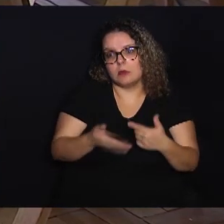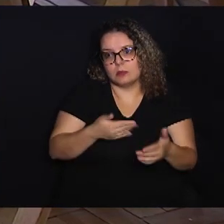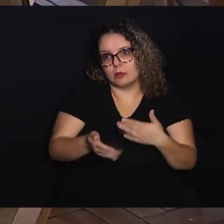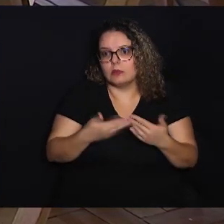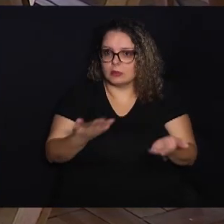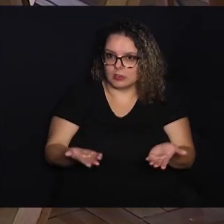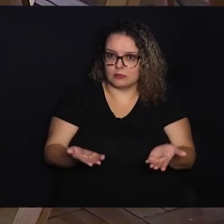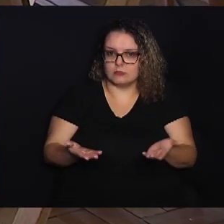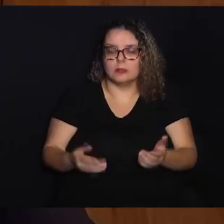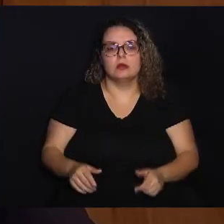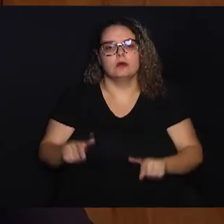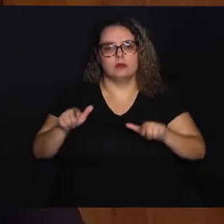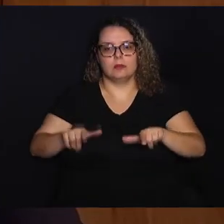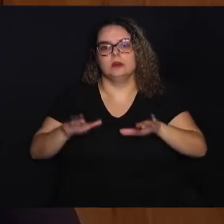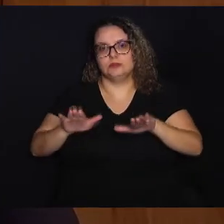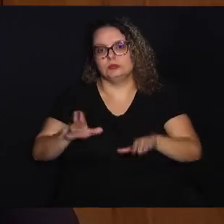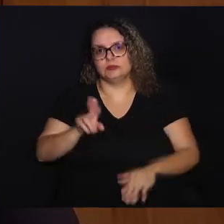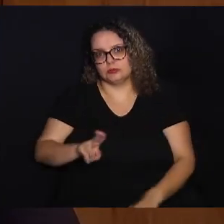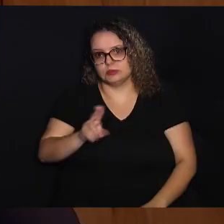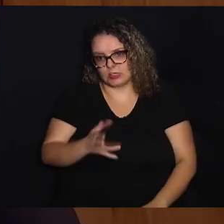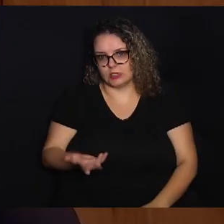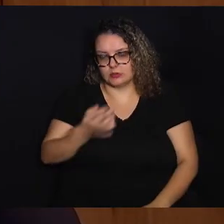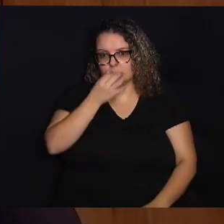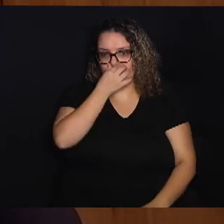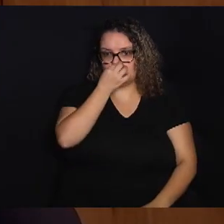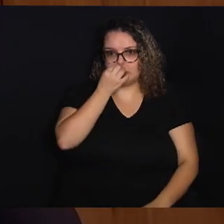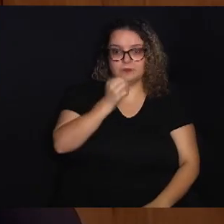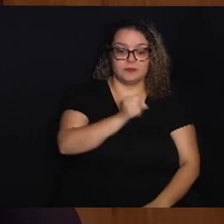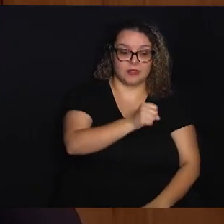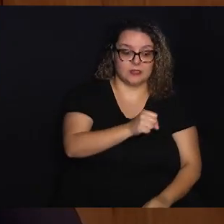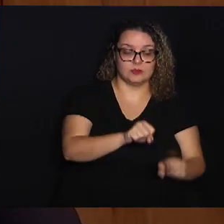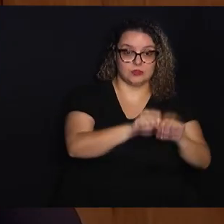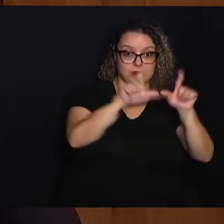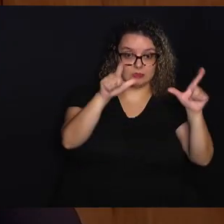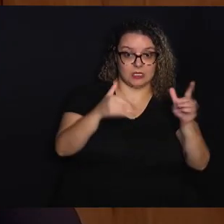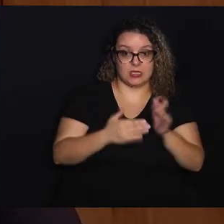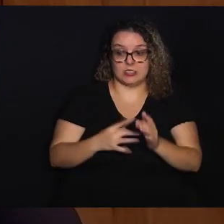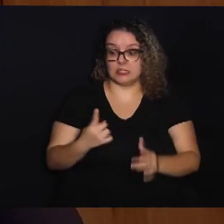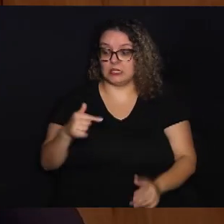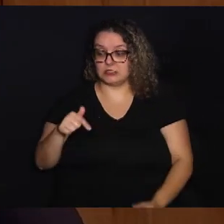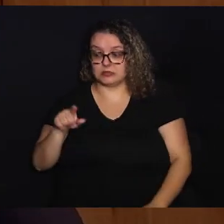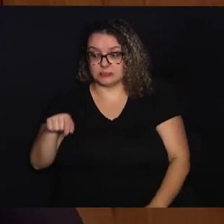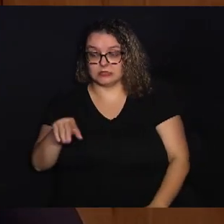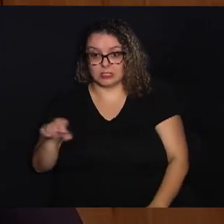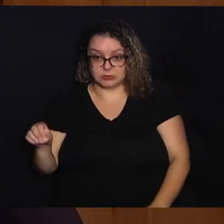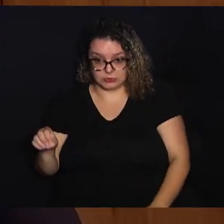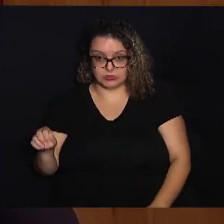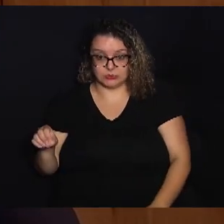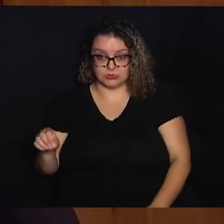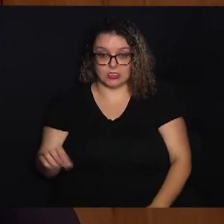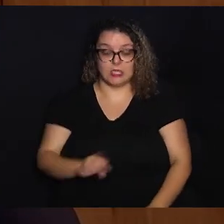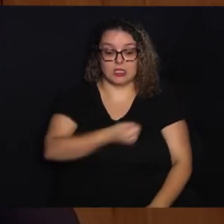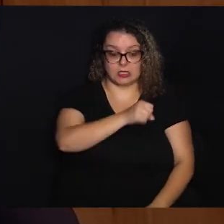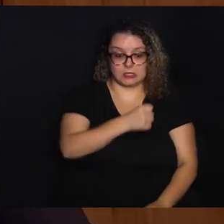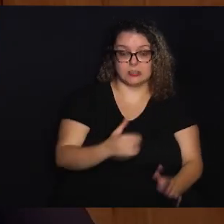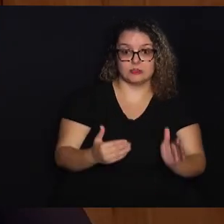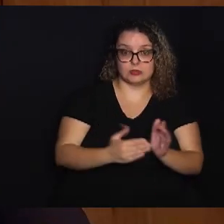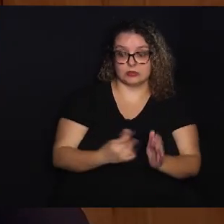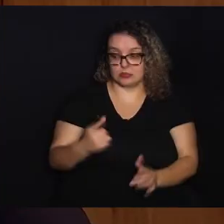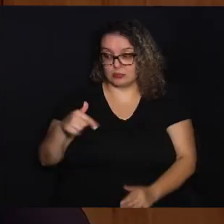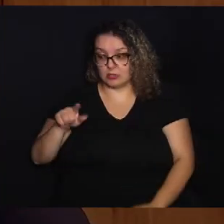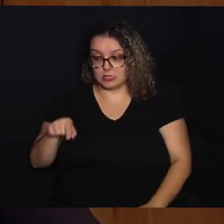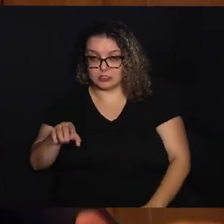com as instaladas. As eleições vão das 8 horas às 17 horas. E das 8 às 17 tem que